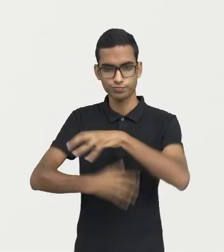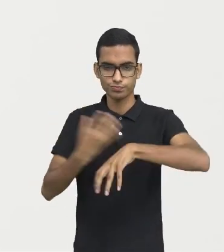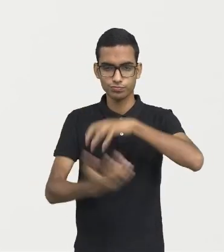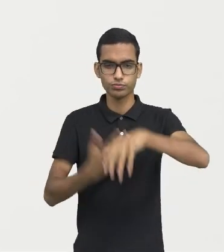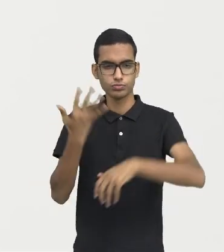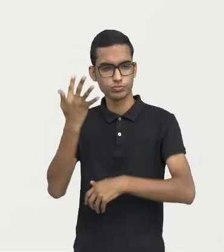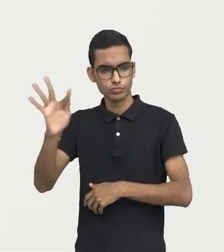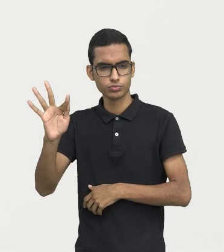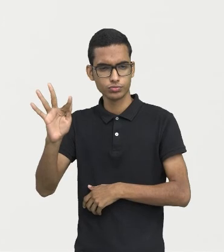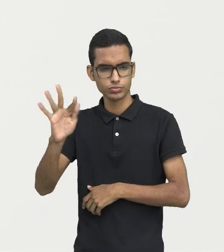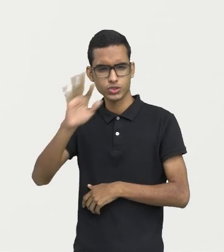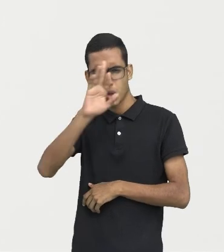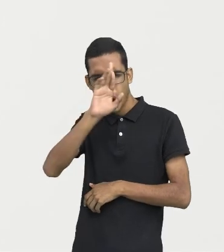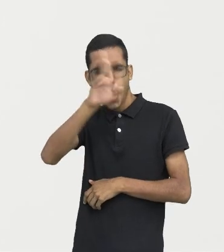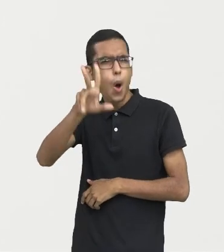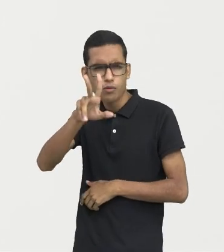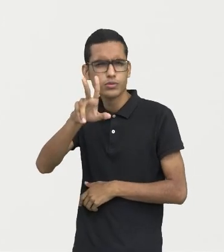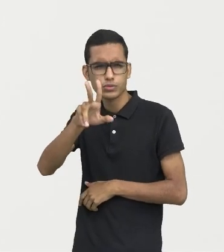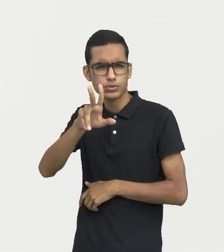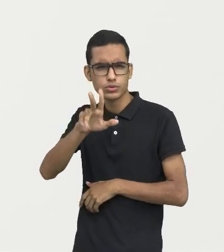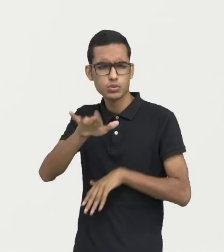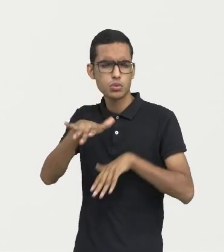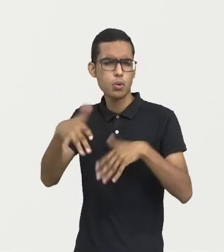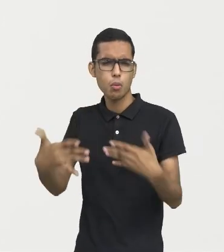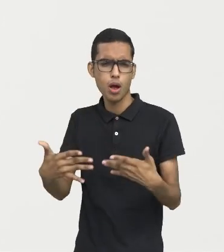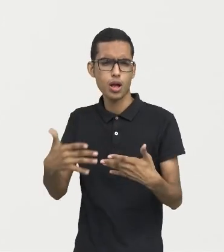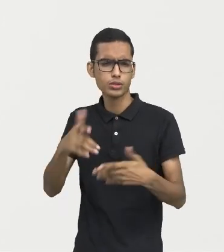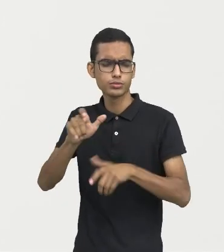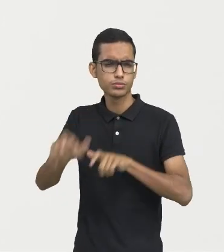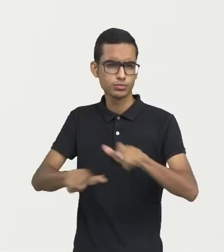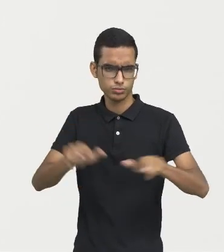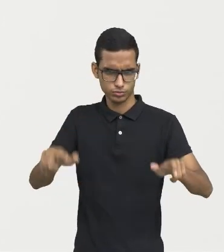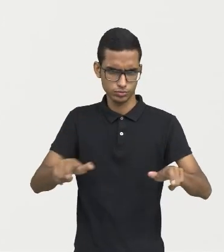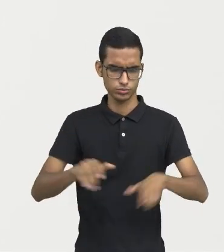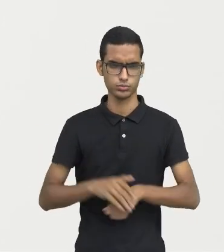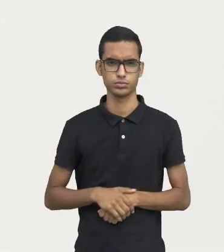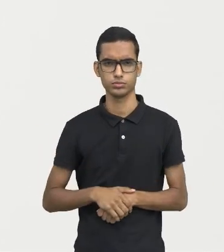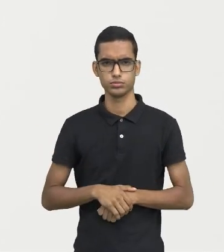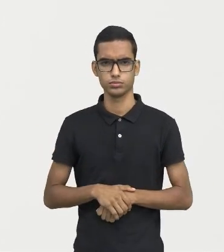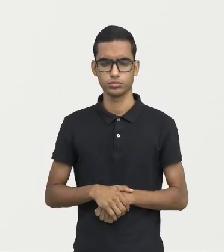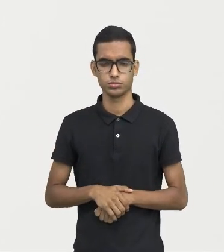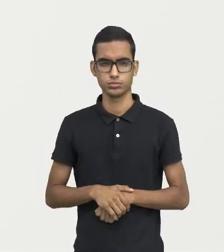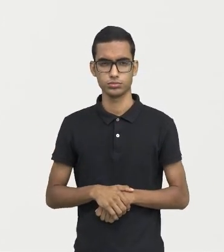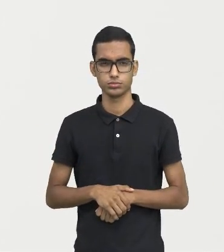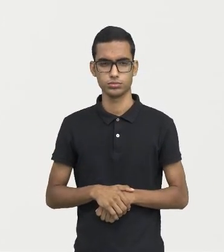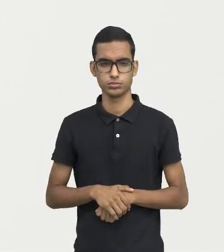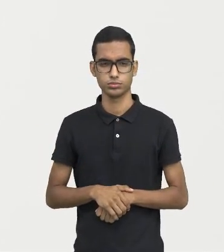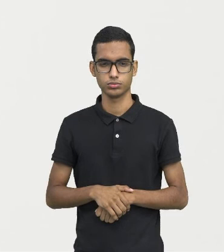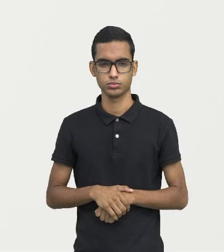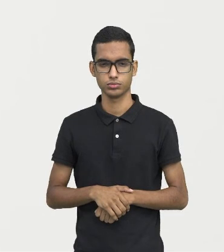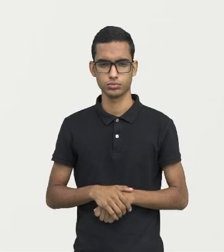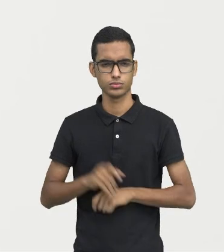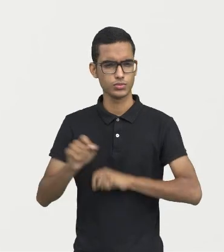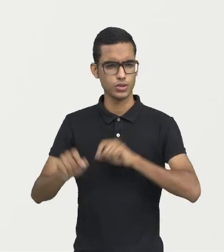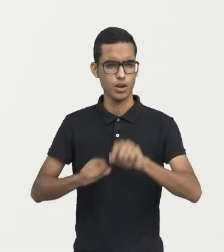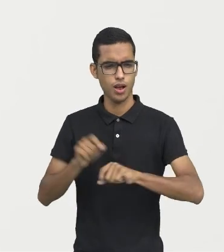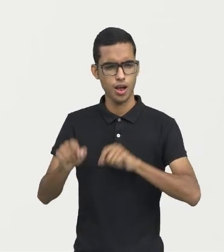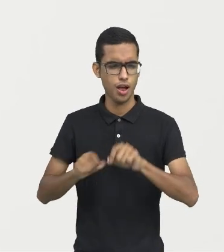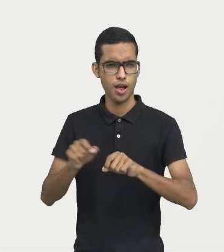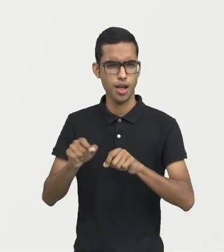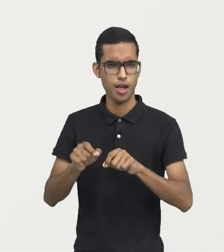os... Vamos tentar identificar quem são esses... com quem eles